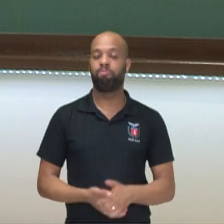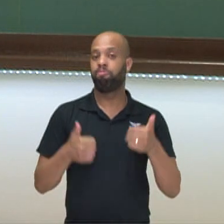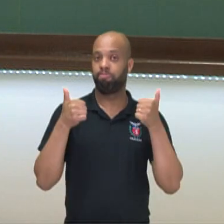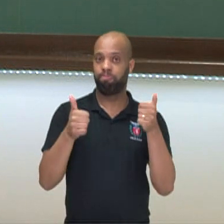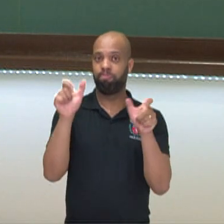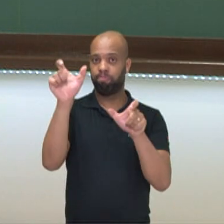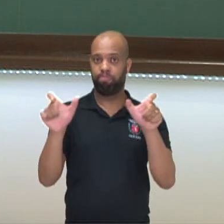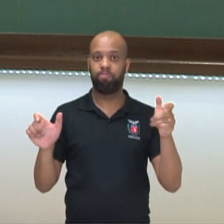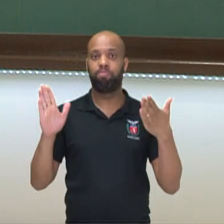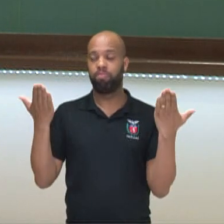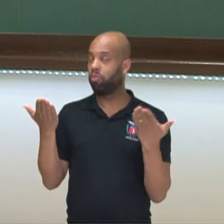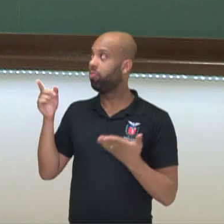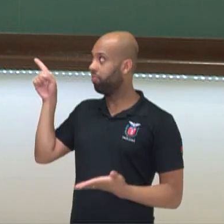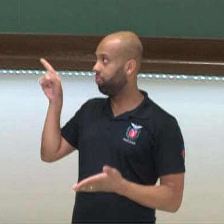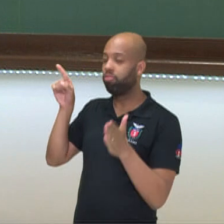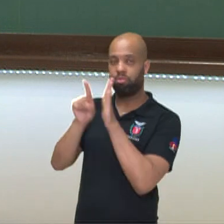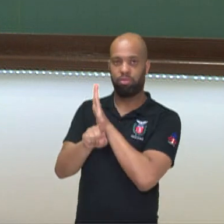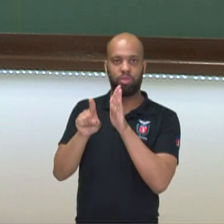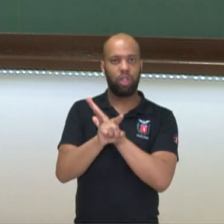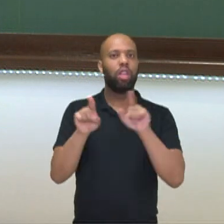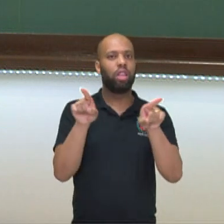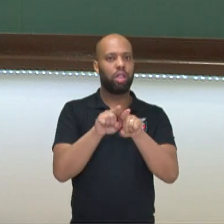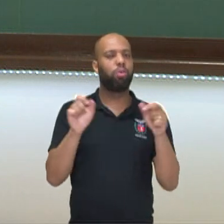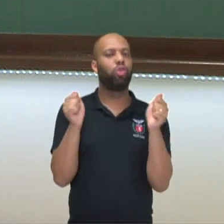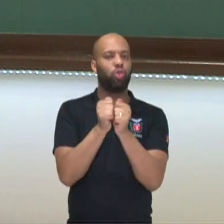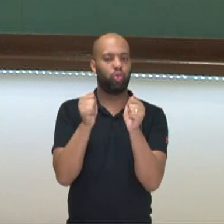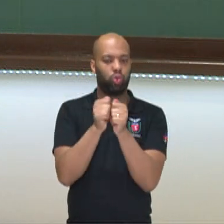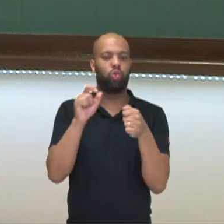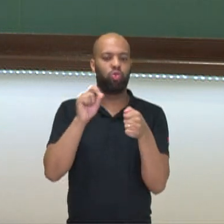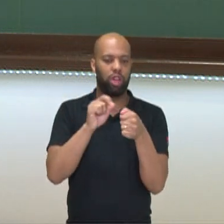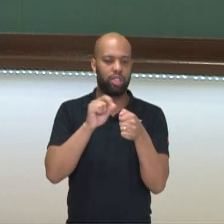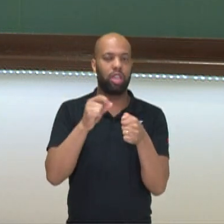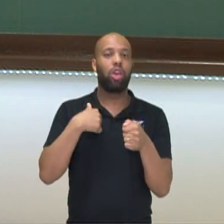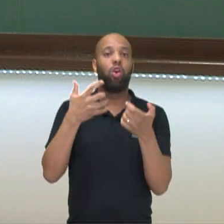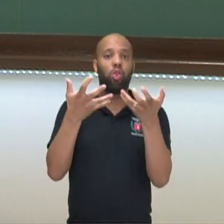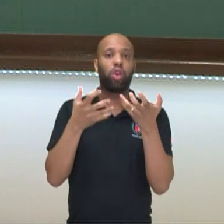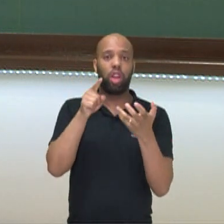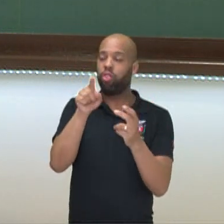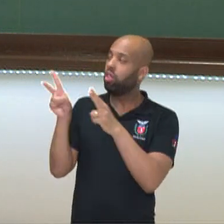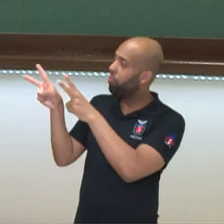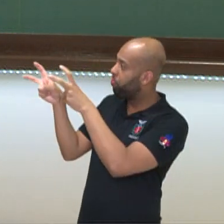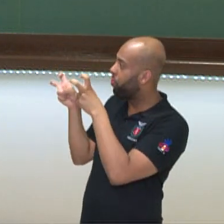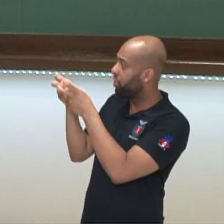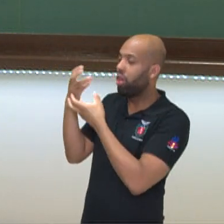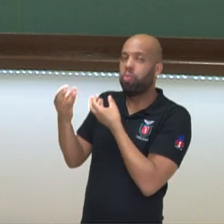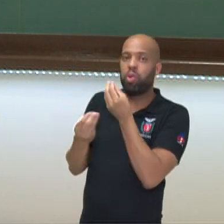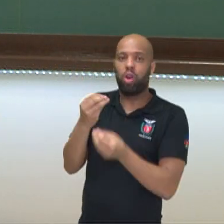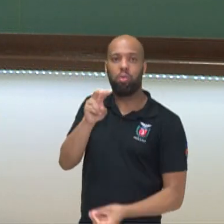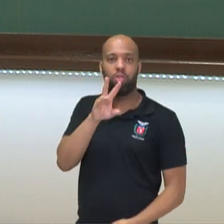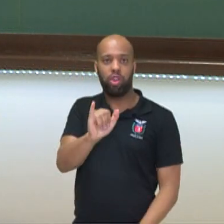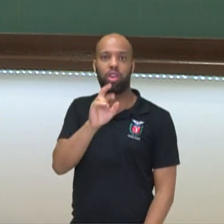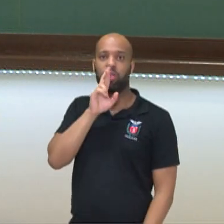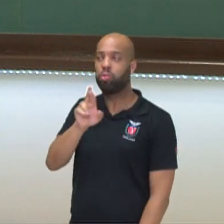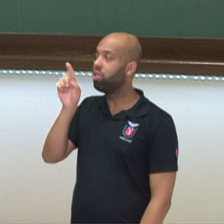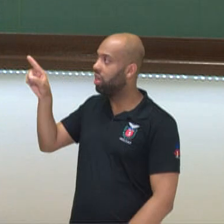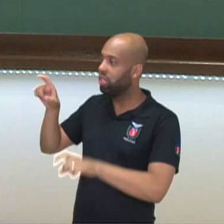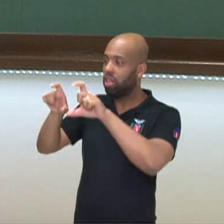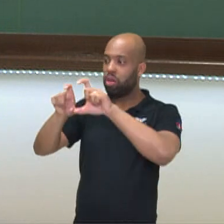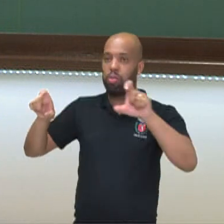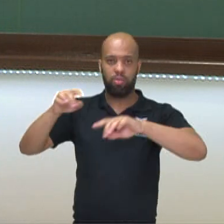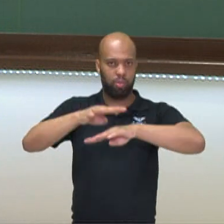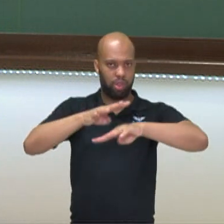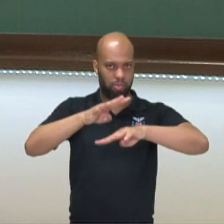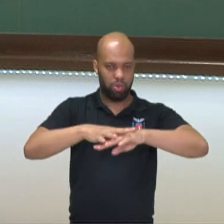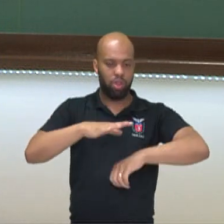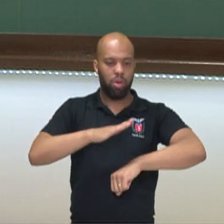Muito bem, pessoal. Então esse exercício nós também vamos fazer no quadro. Eu quero que você perceba como que a gente vai resolver essa expressão algébrica quando